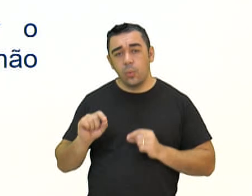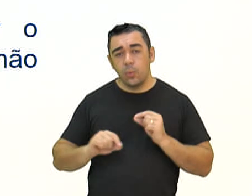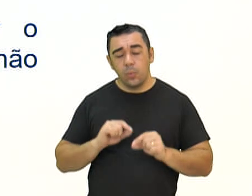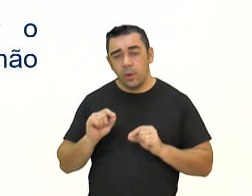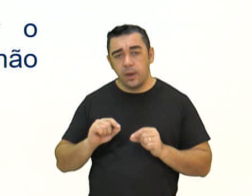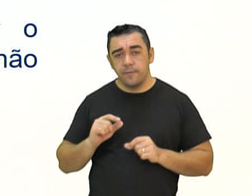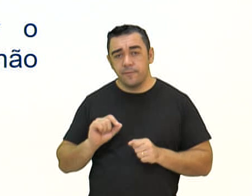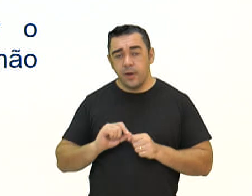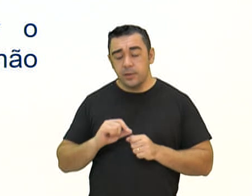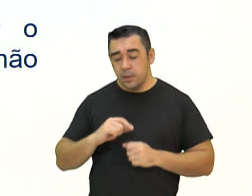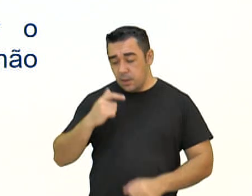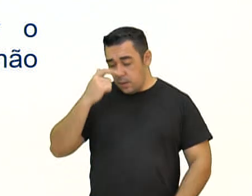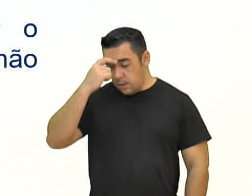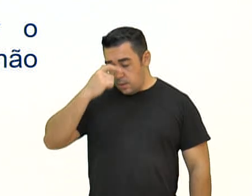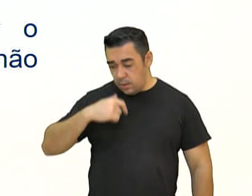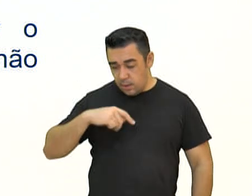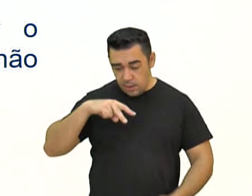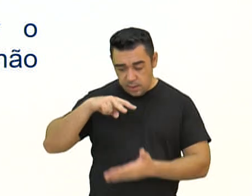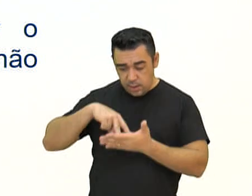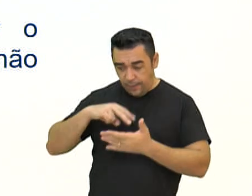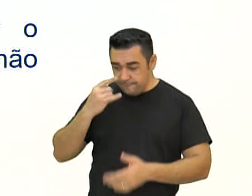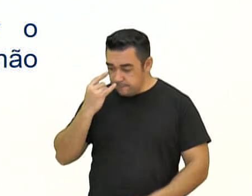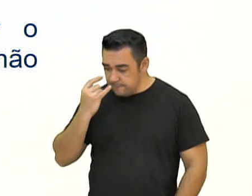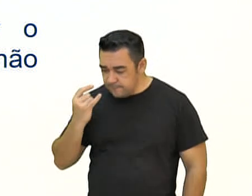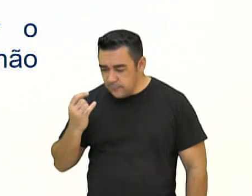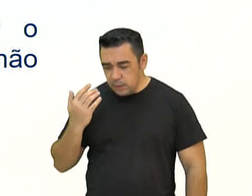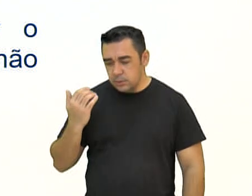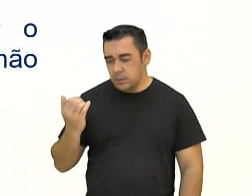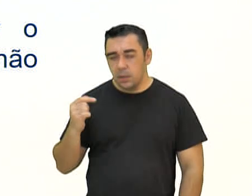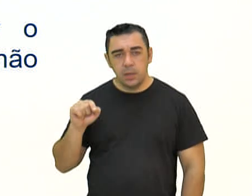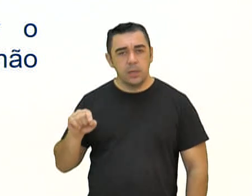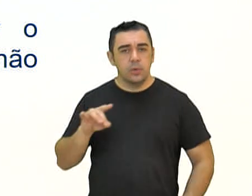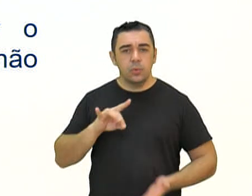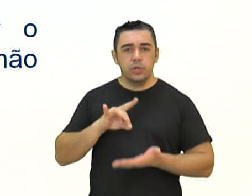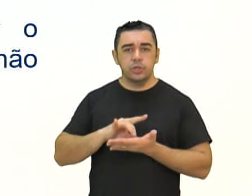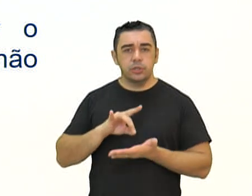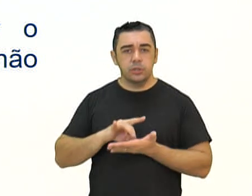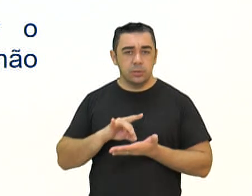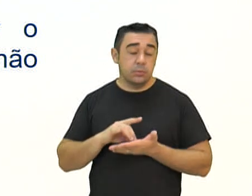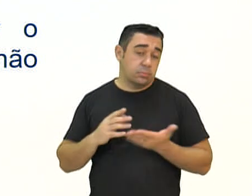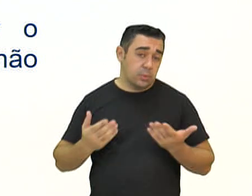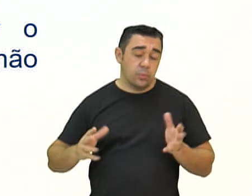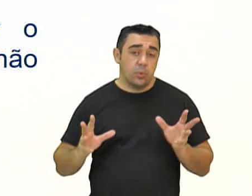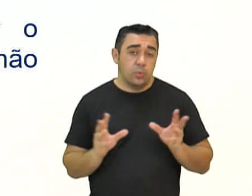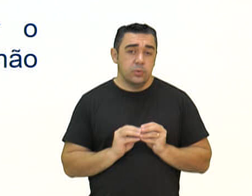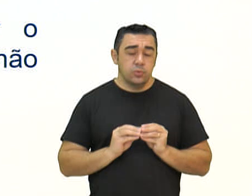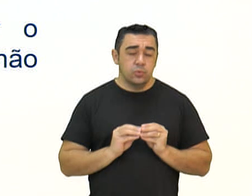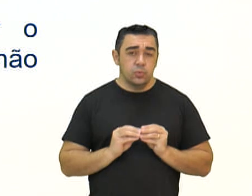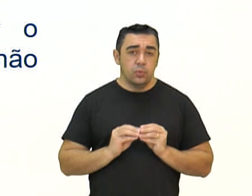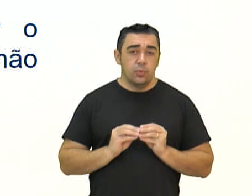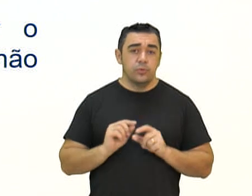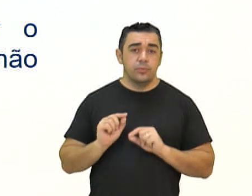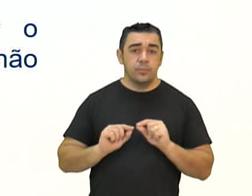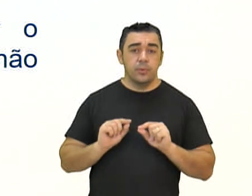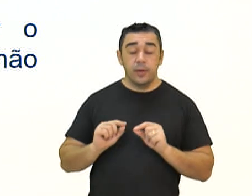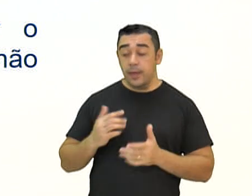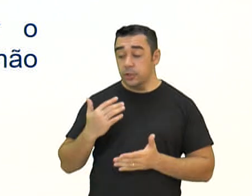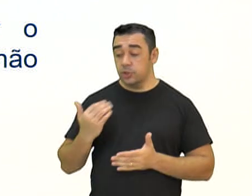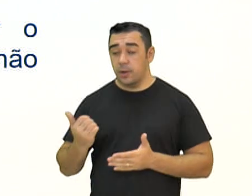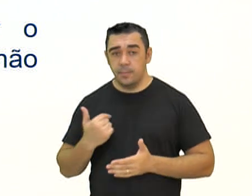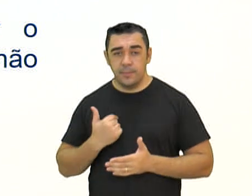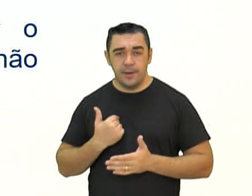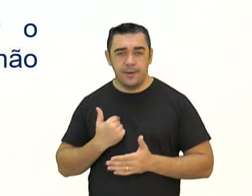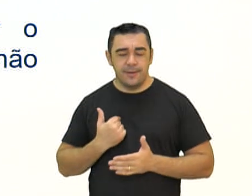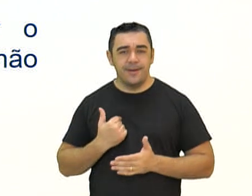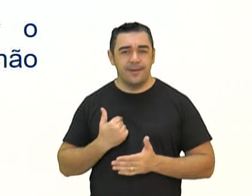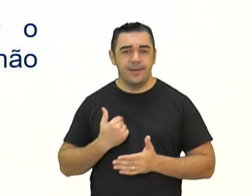de despertar o interesse pela obra original através de um breve resumo. Então, a sinopse contém um resumo, mas